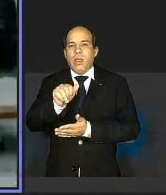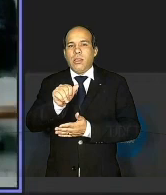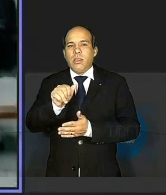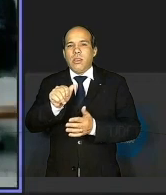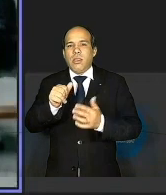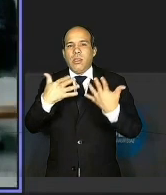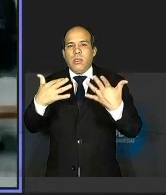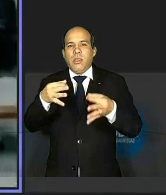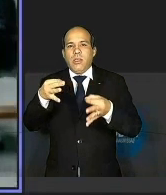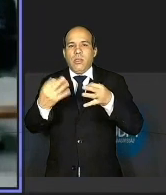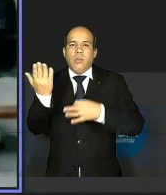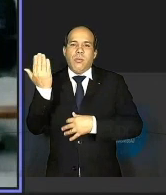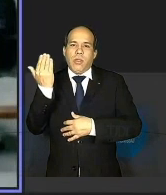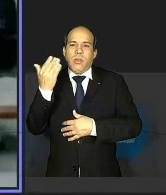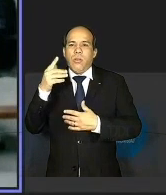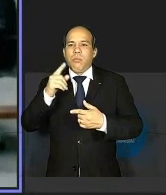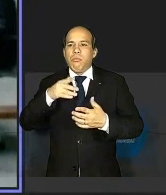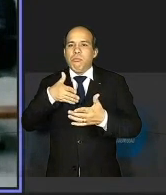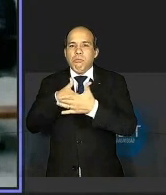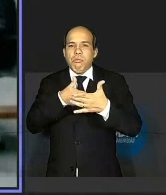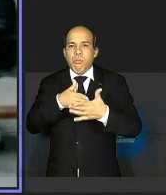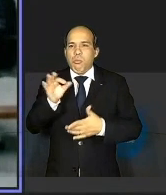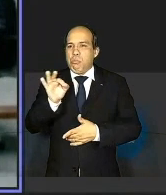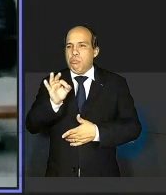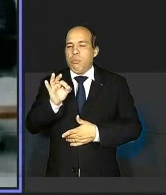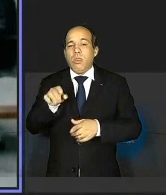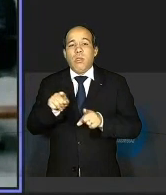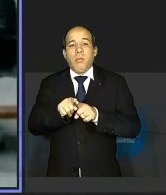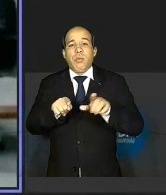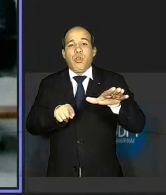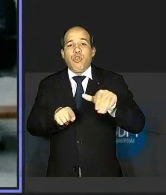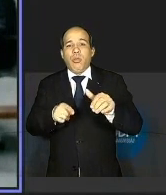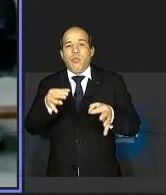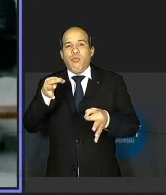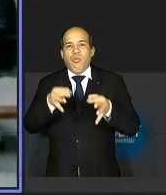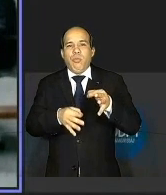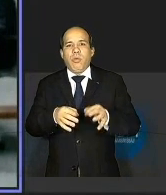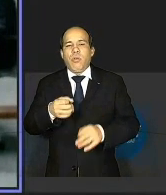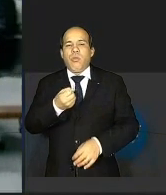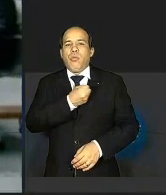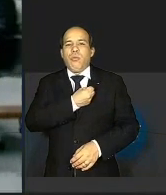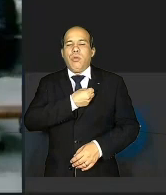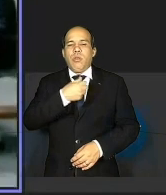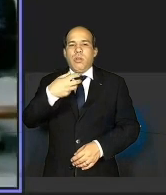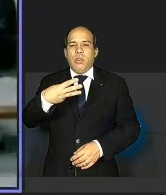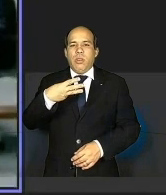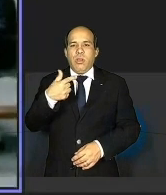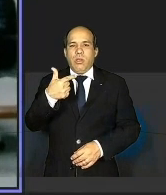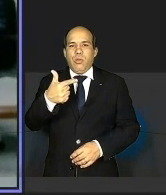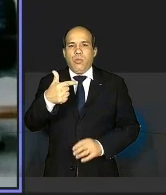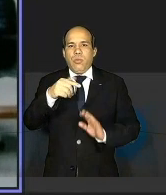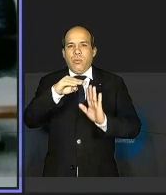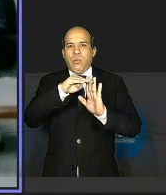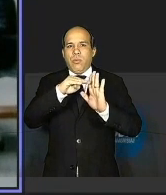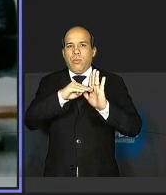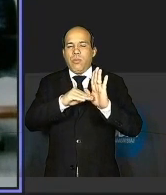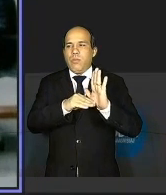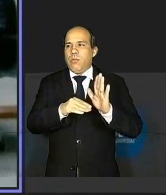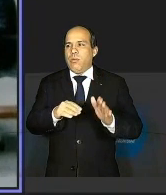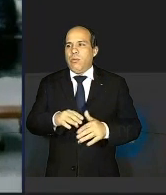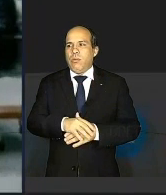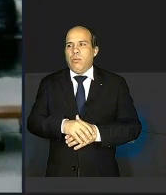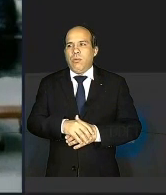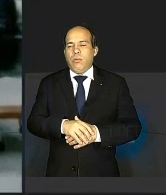Declaro aprovada a ata da sessão anterior, a falta de impugnação, e chamo a julgamento o item 32 da